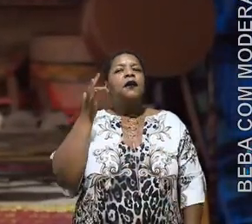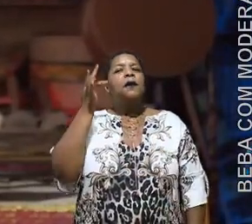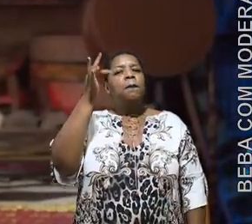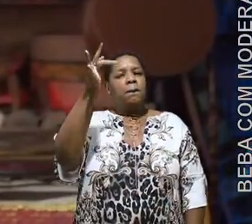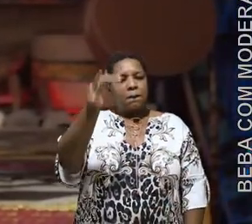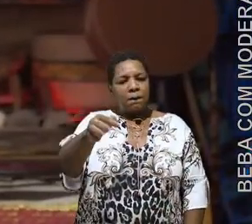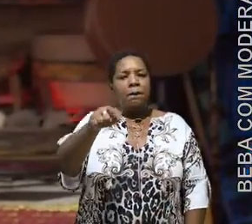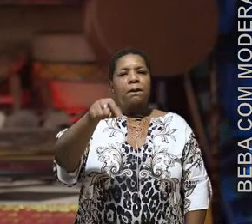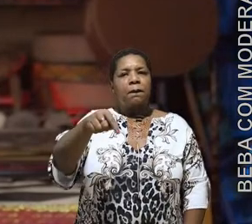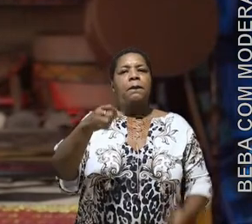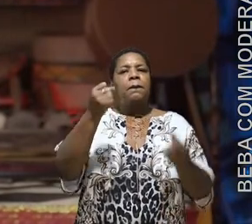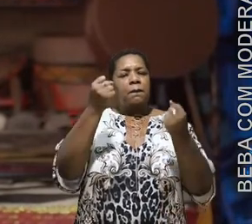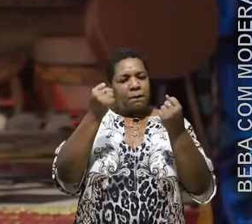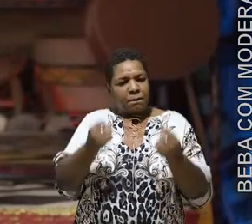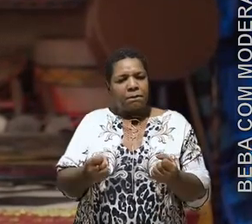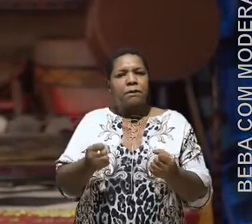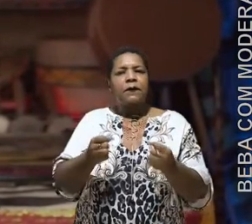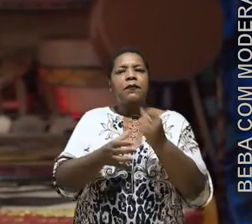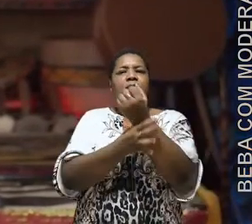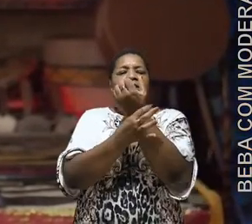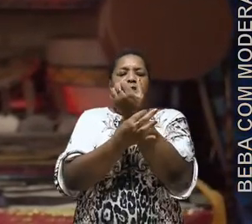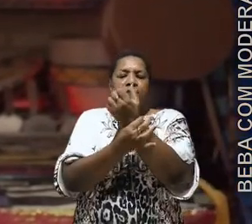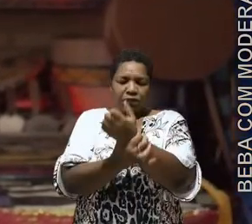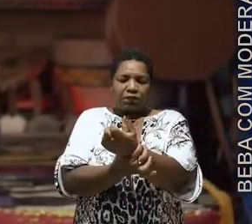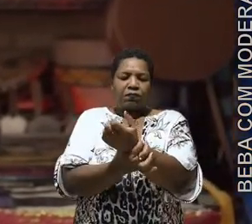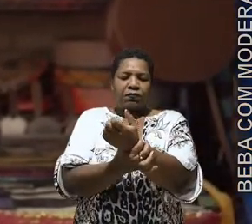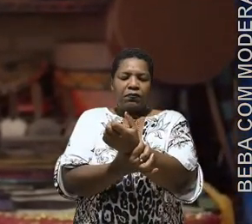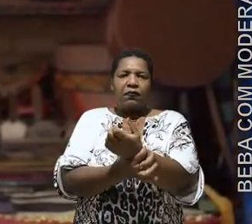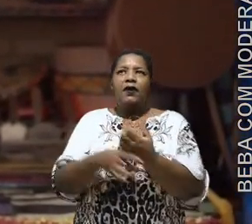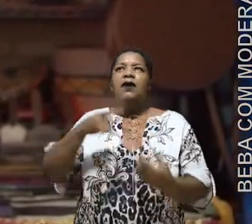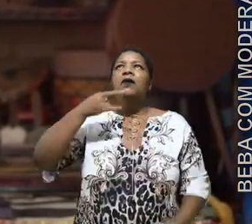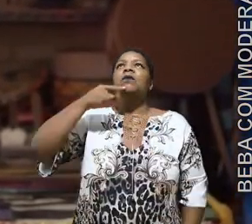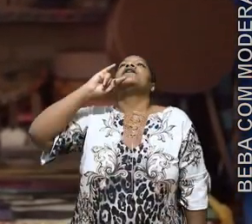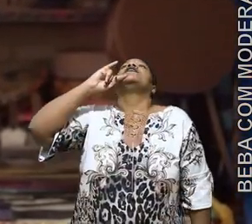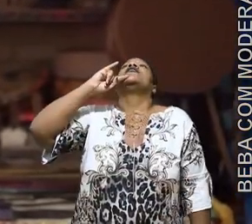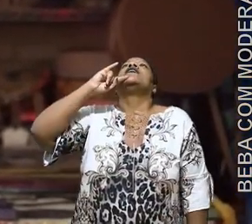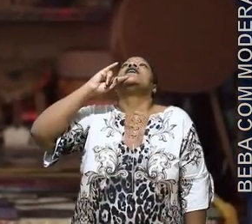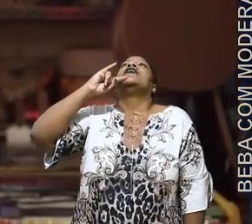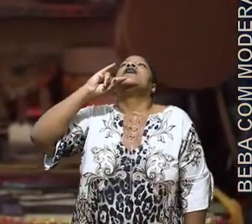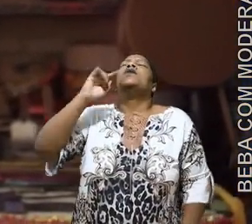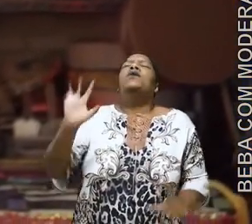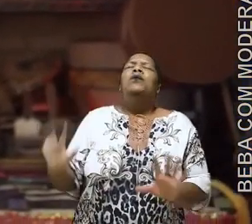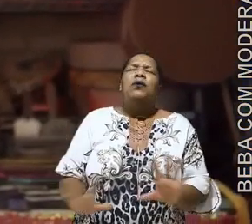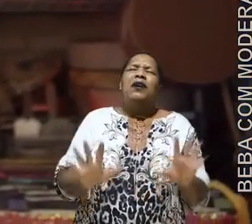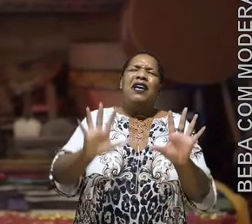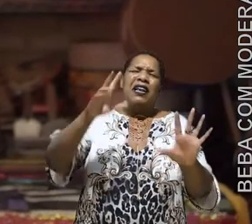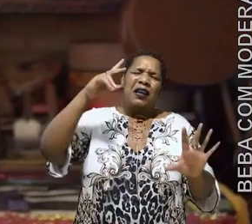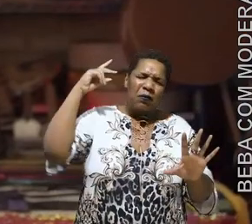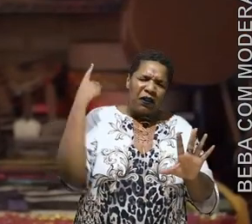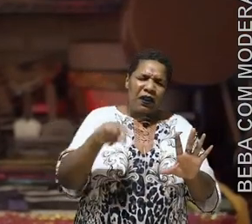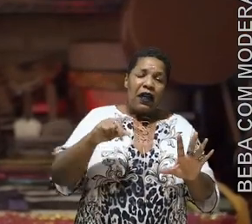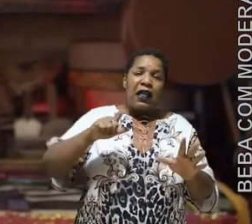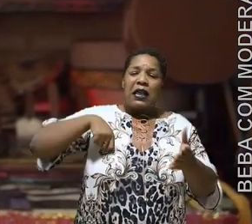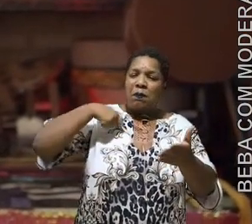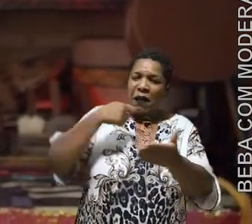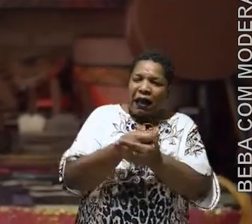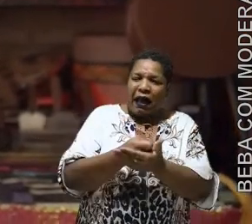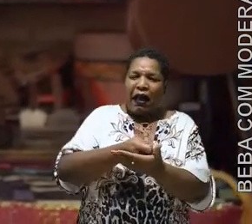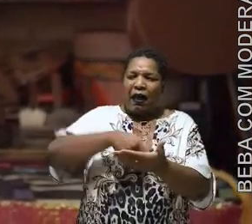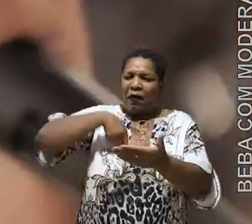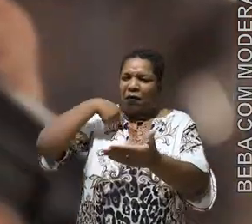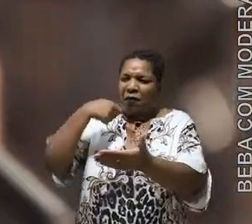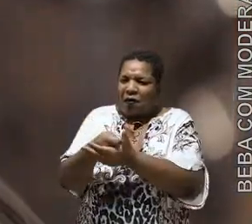prossegue o primeiro predestinado perfurações pêsames pulseira pulso pinga poeira pedradas